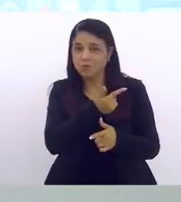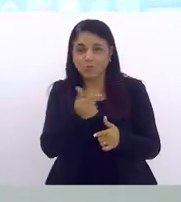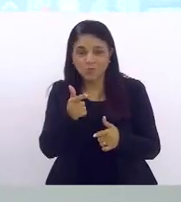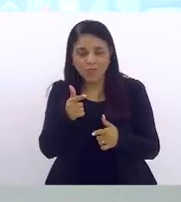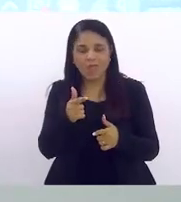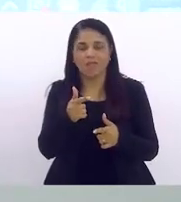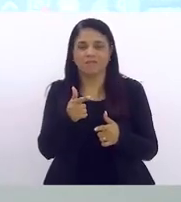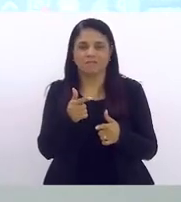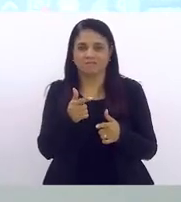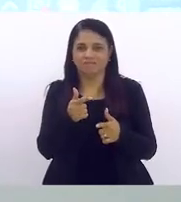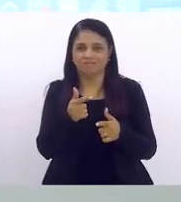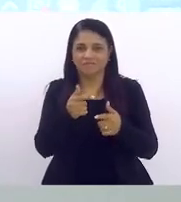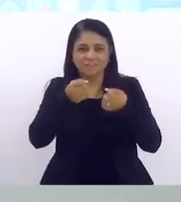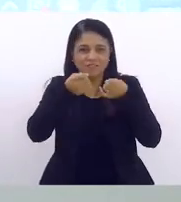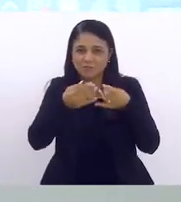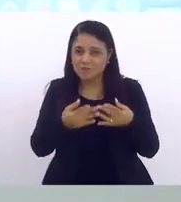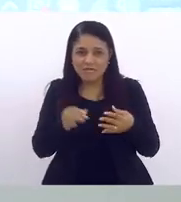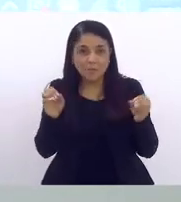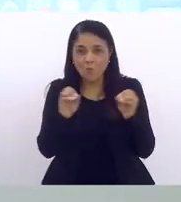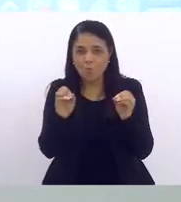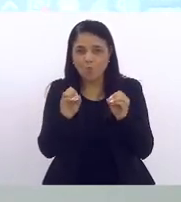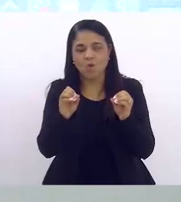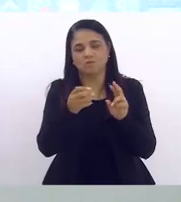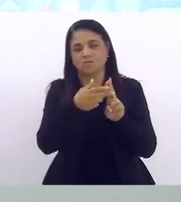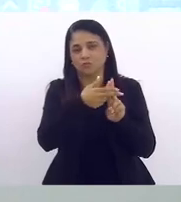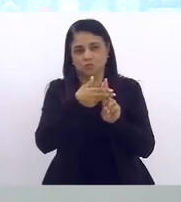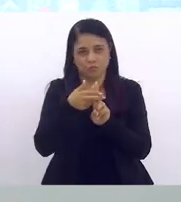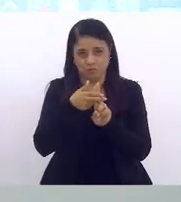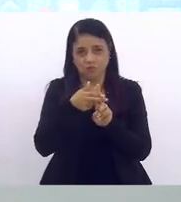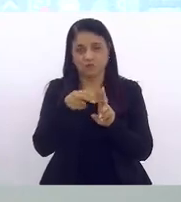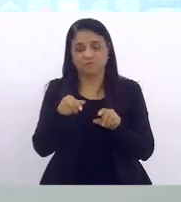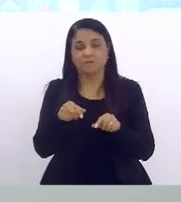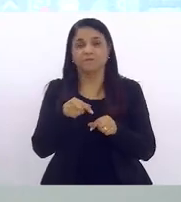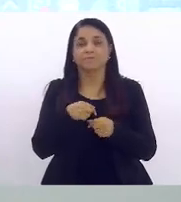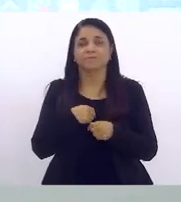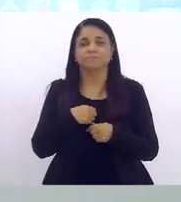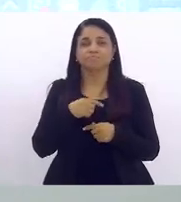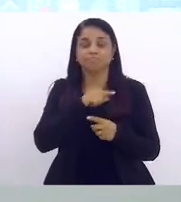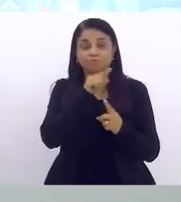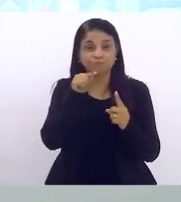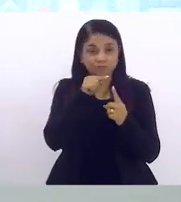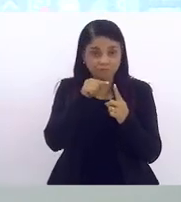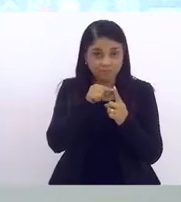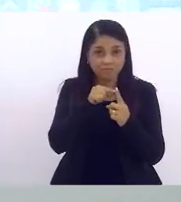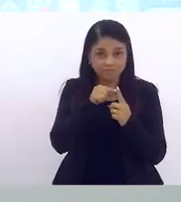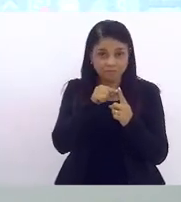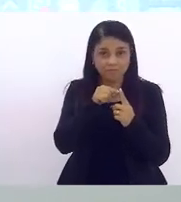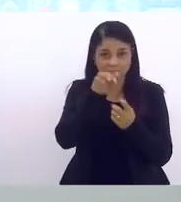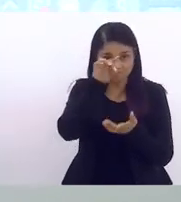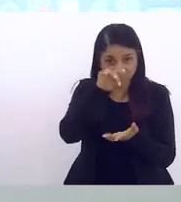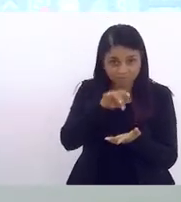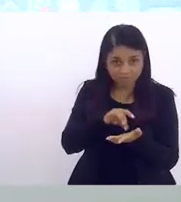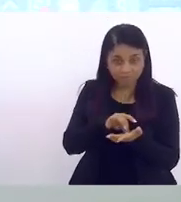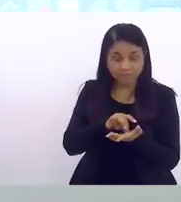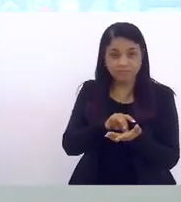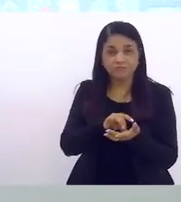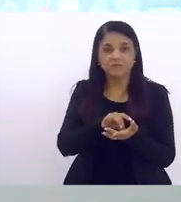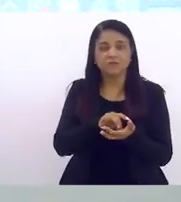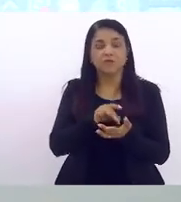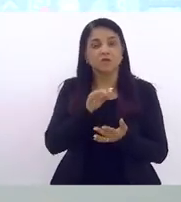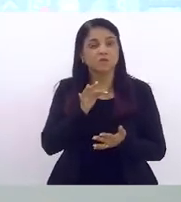gente tem a capacitação para doulas no SUS. E a nossa intenção, sendo muito sincera, é que a gente possa um